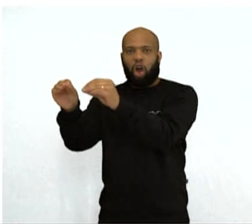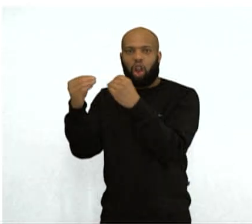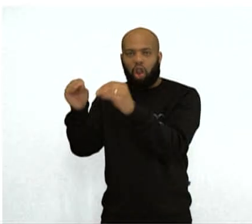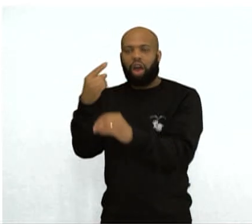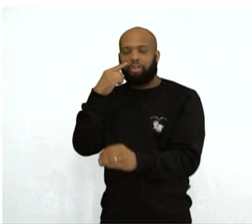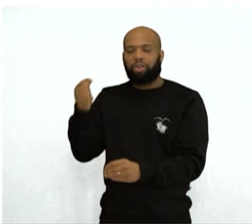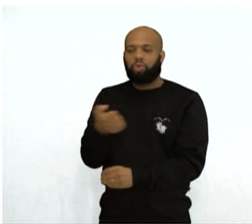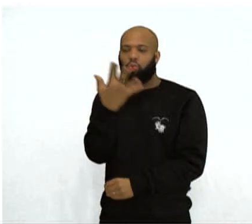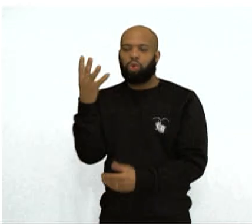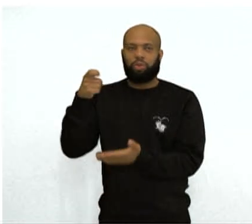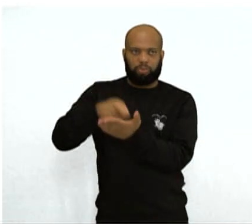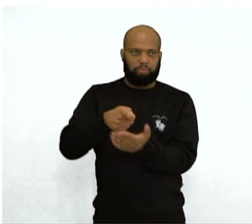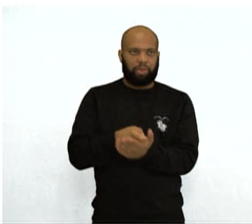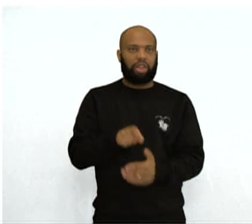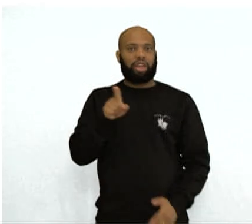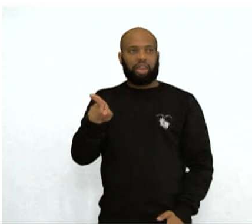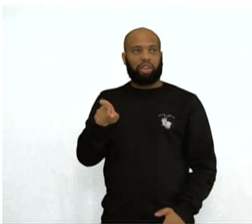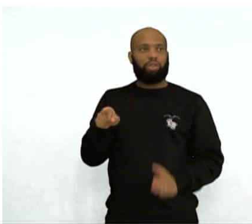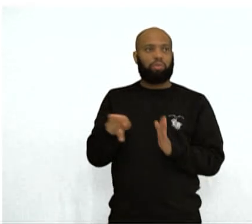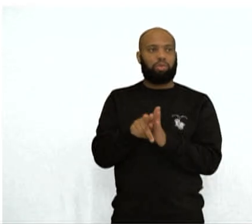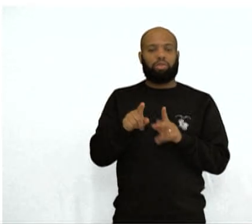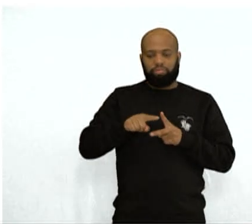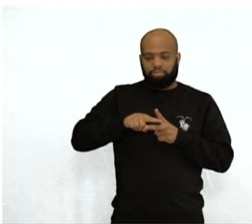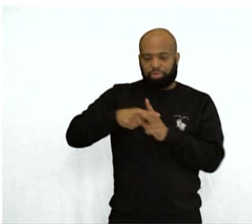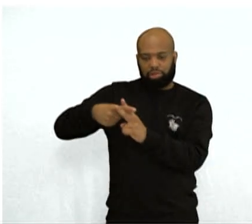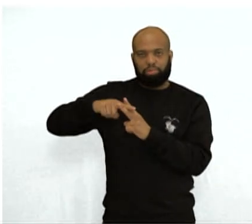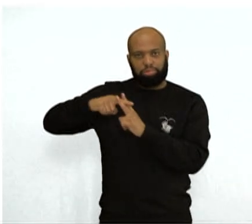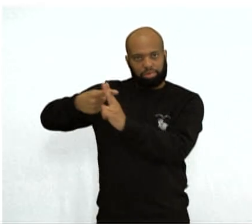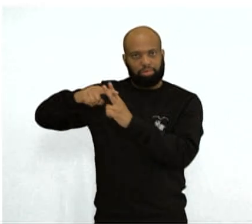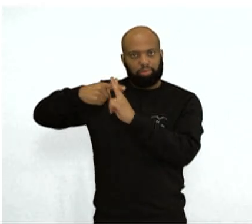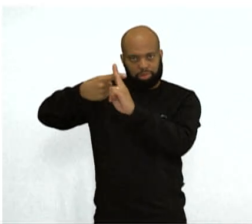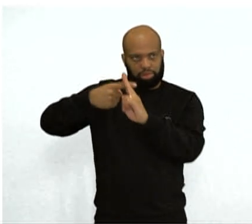mais 0,5 vezes 1. Então, vai pagar lá